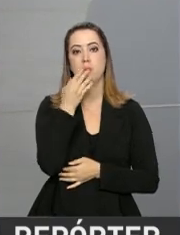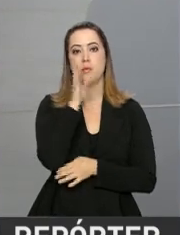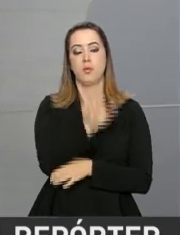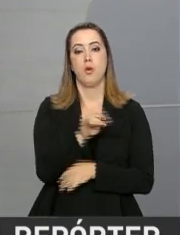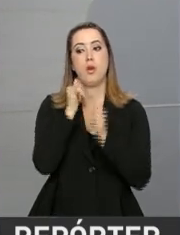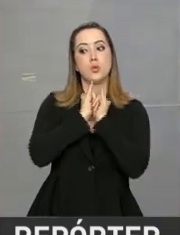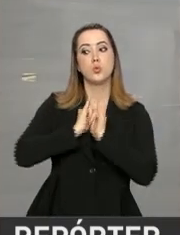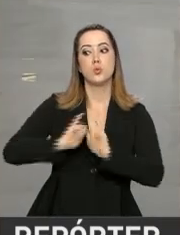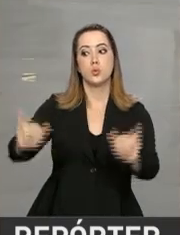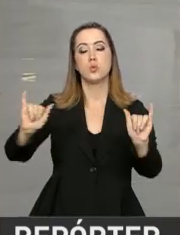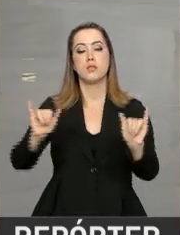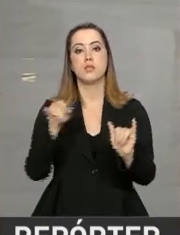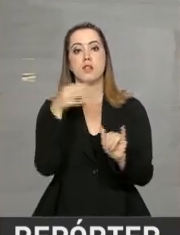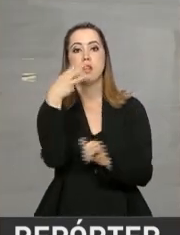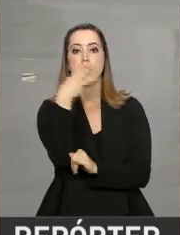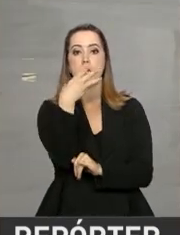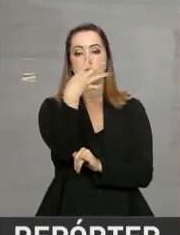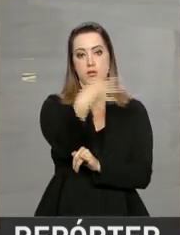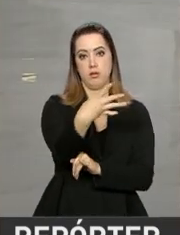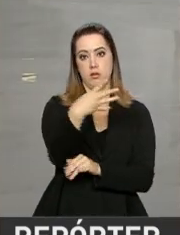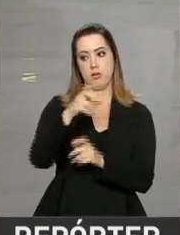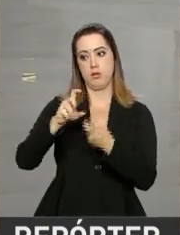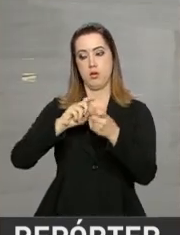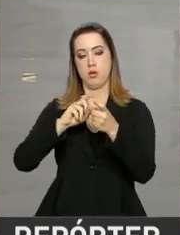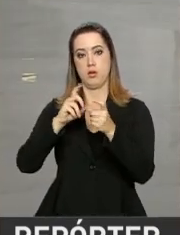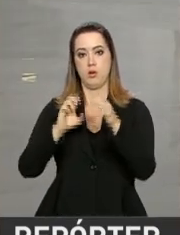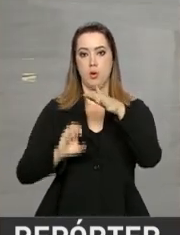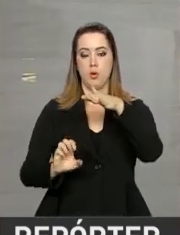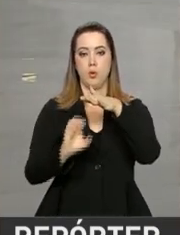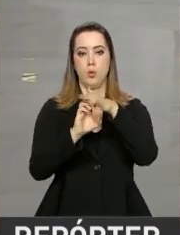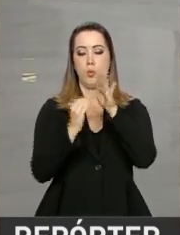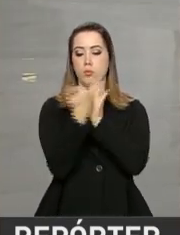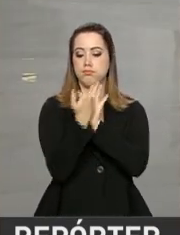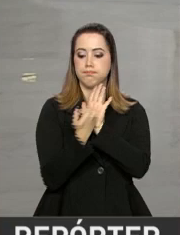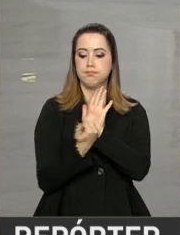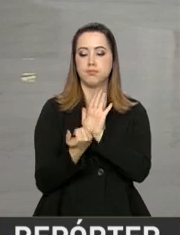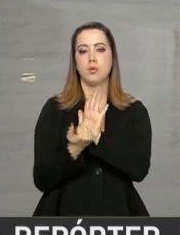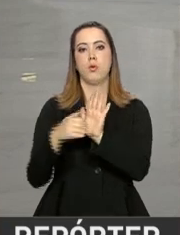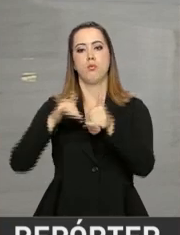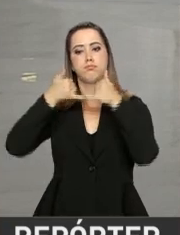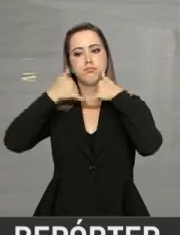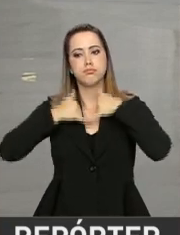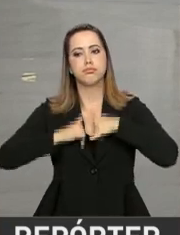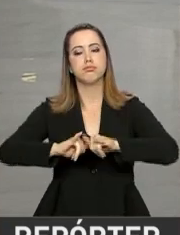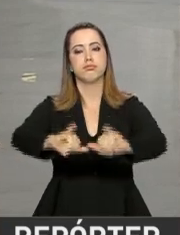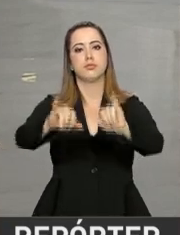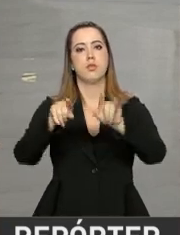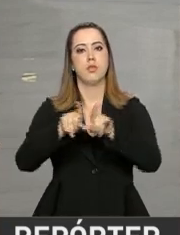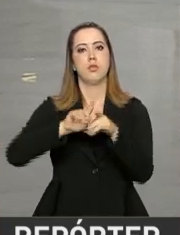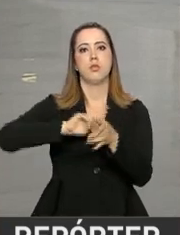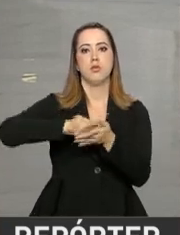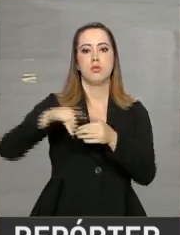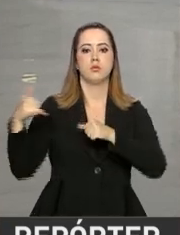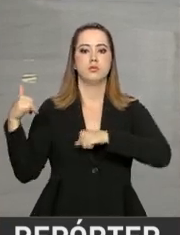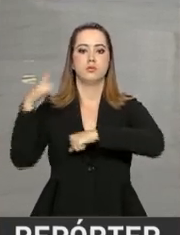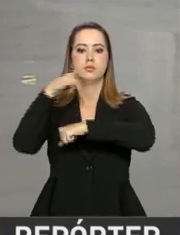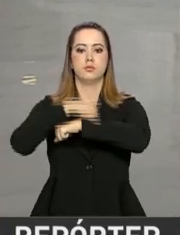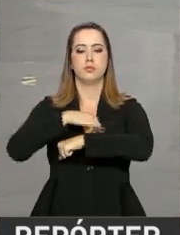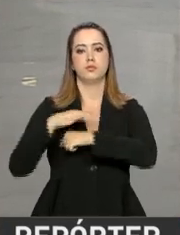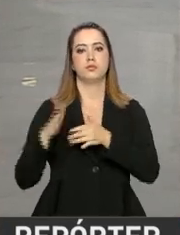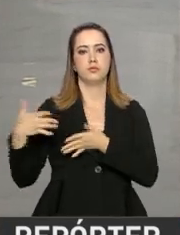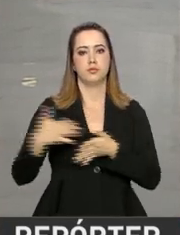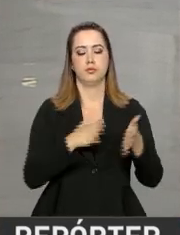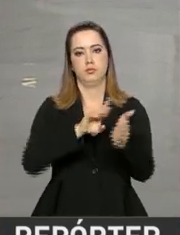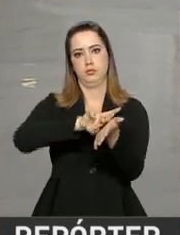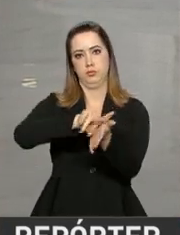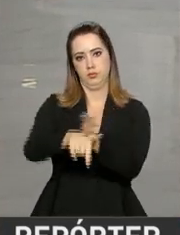Foram anunciados 34 projetos de concessões e vendas na área de energia, saneamento, aeroportos, portos, mineração e